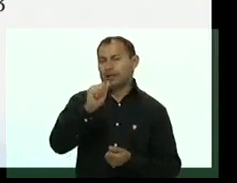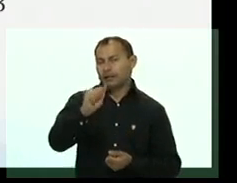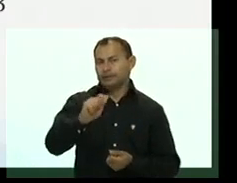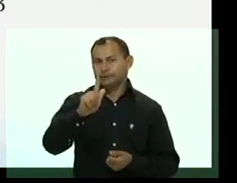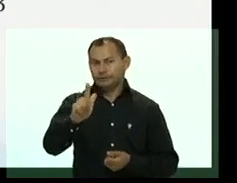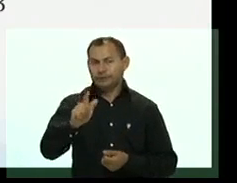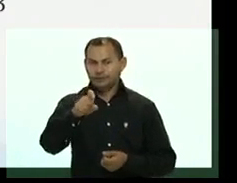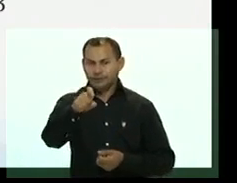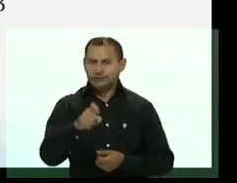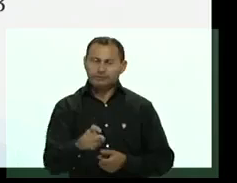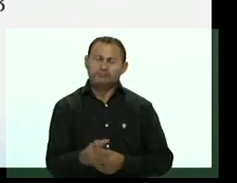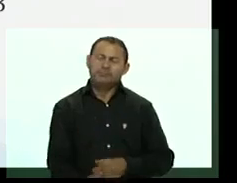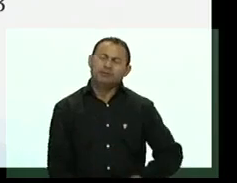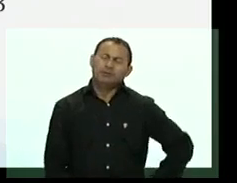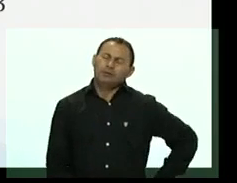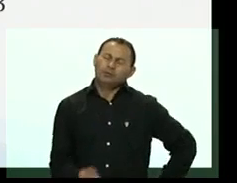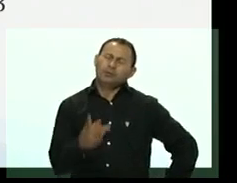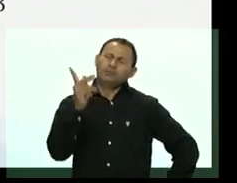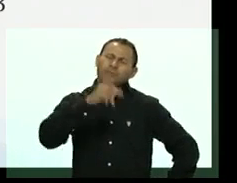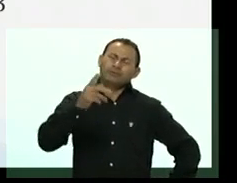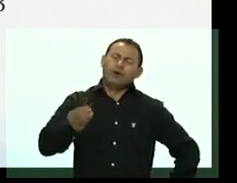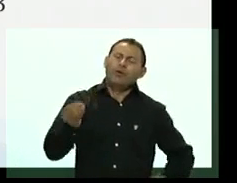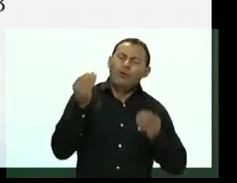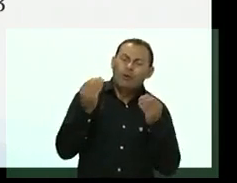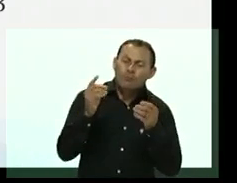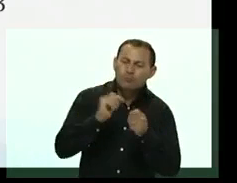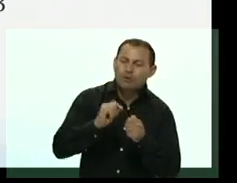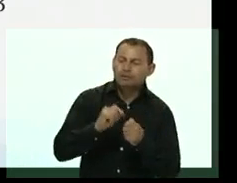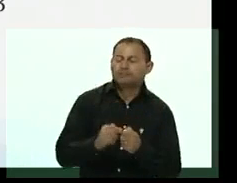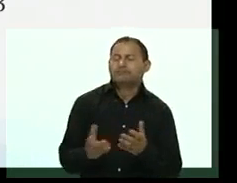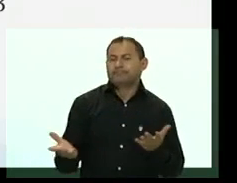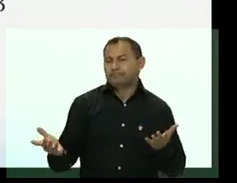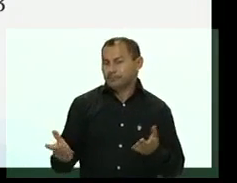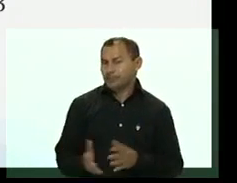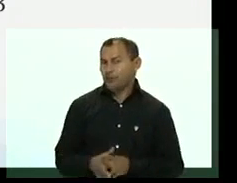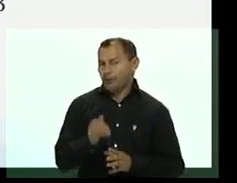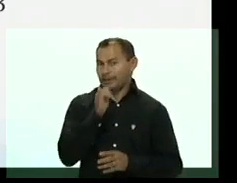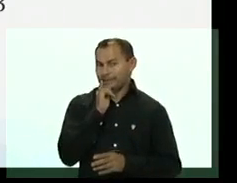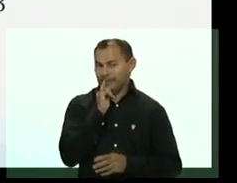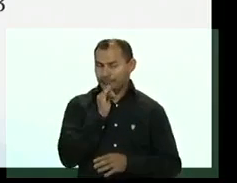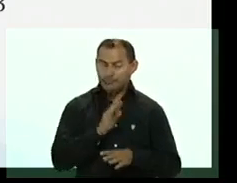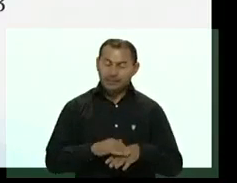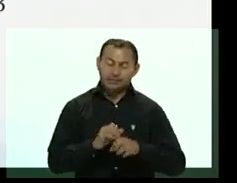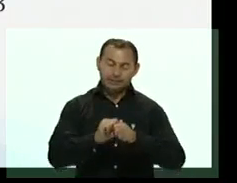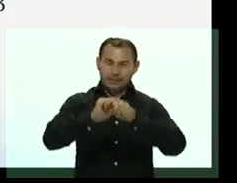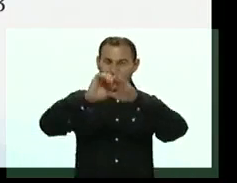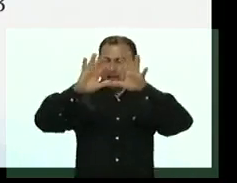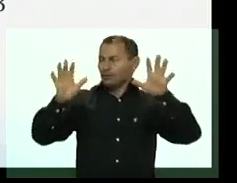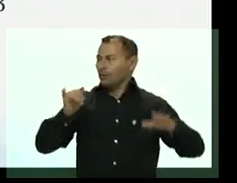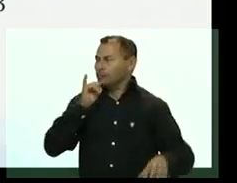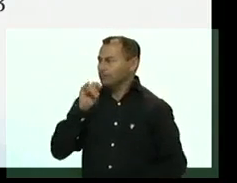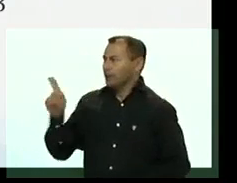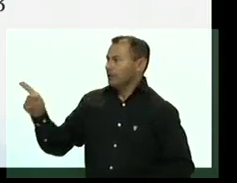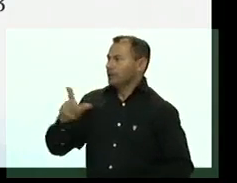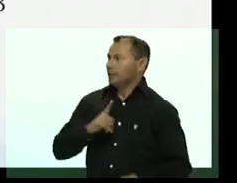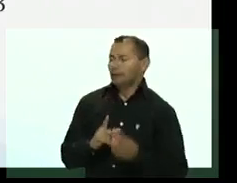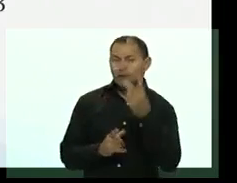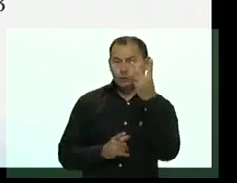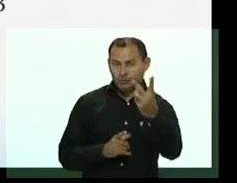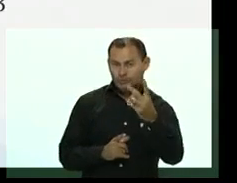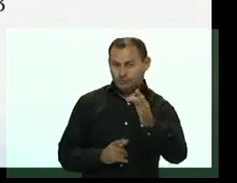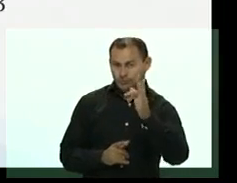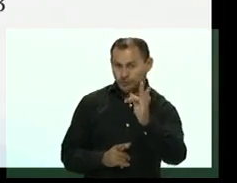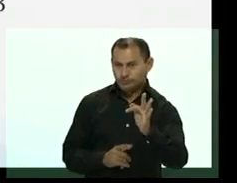x. Ai, professora, como que a gente faz isso? Então, no exemplo, eu acho que vai ficar mais claro. Então, nós temos 2